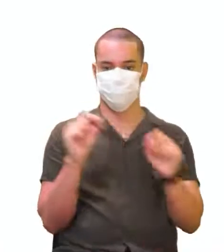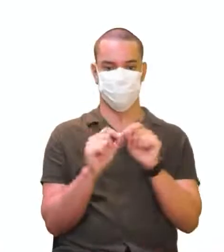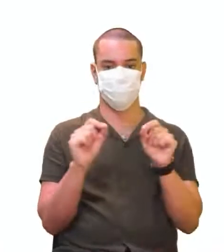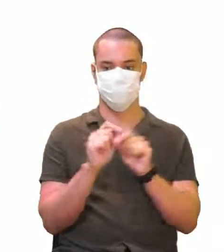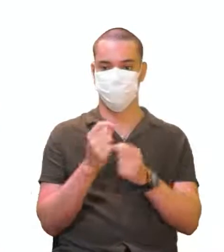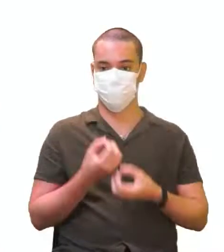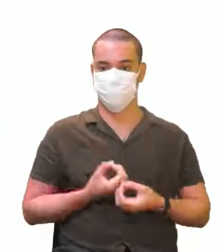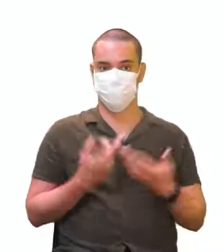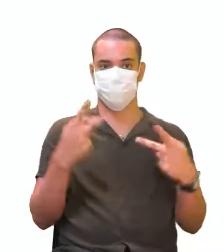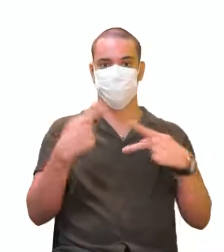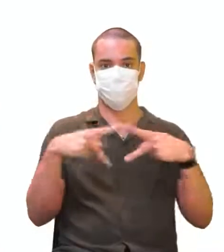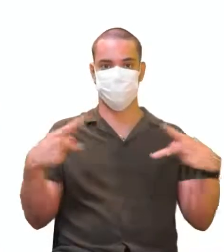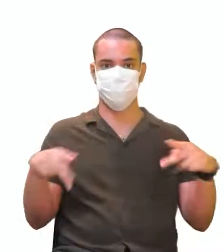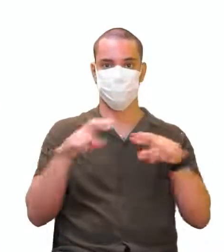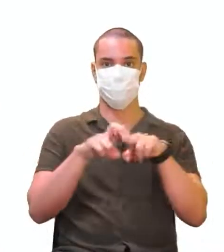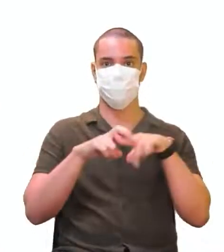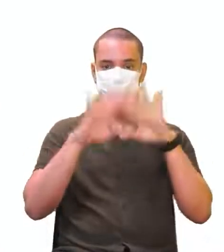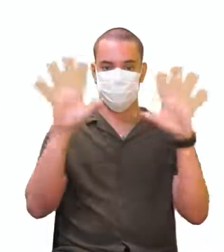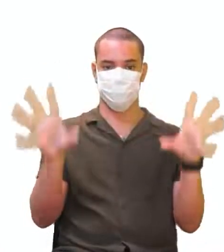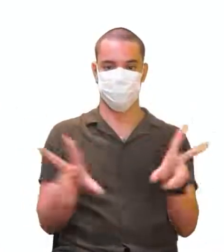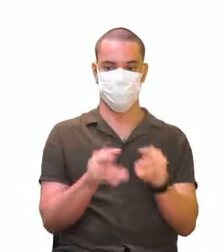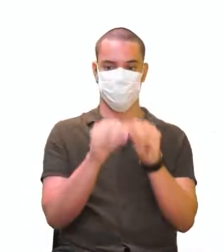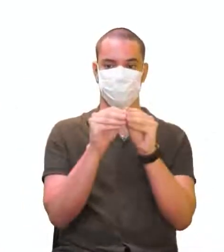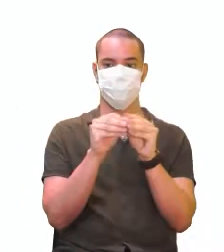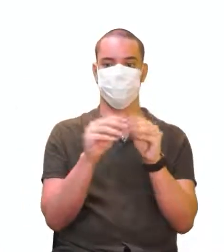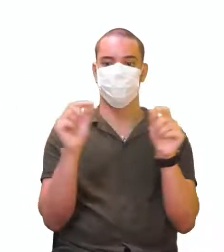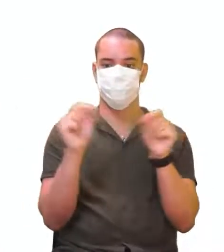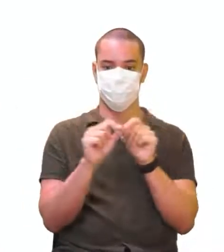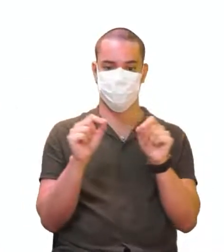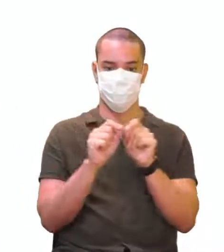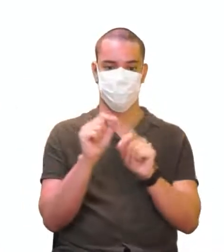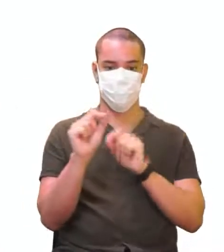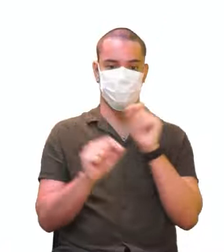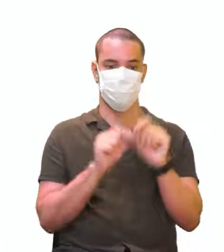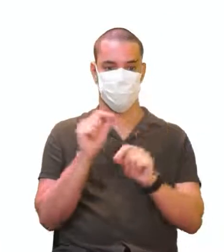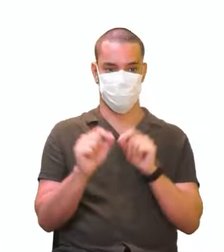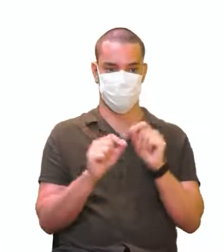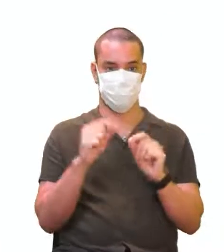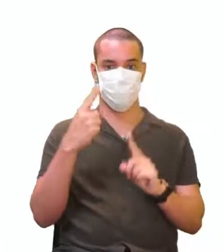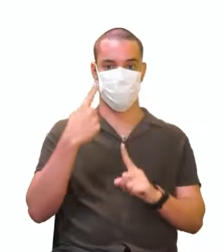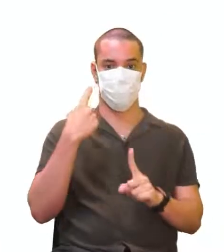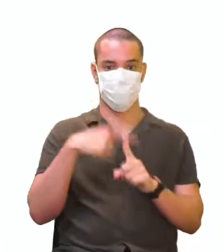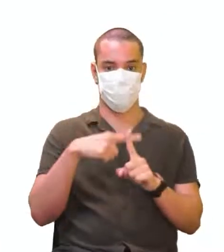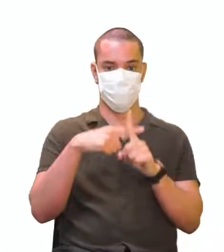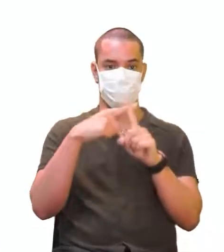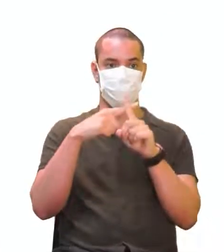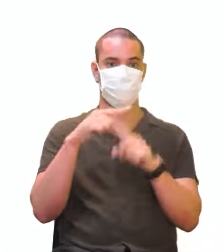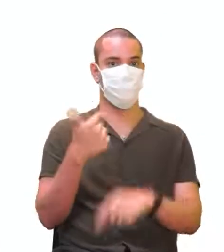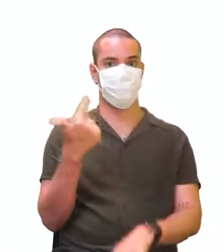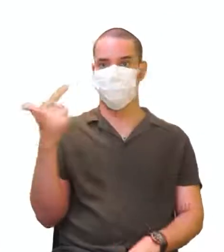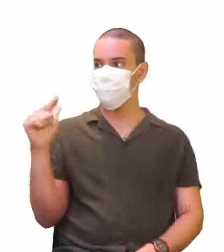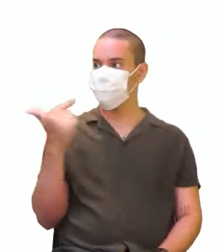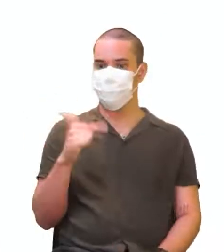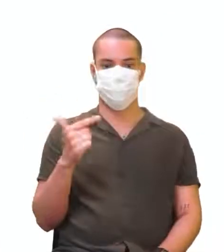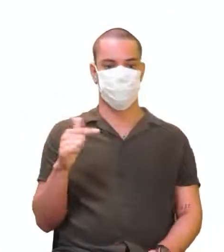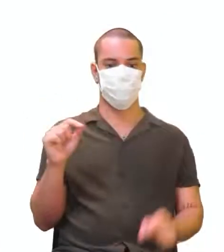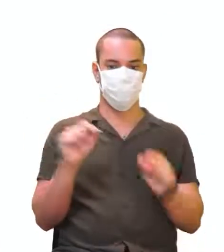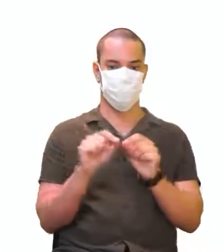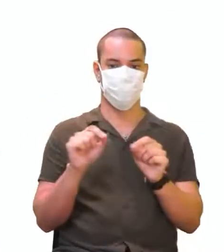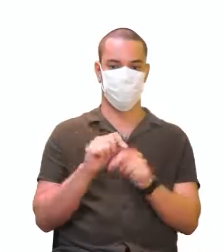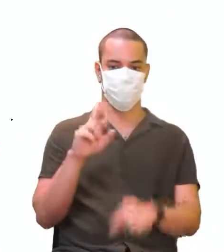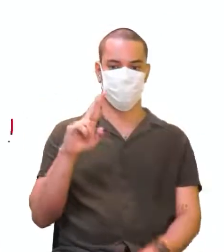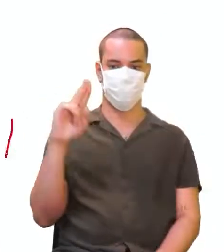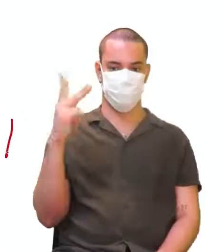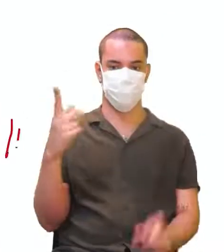proteína. Então, resumindo, aqueles que produziam, ele fez RH positivo, e os que não produziam RH negativo. E